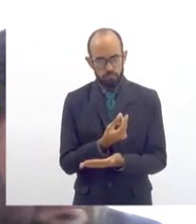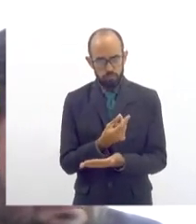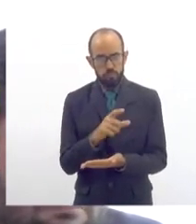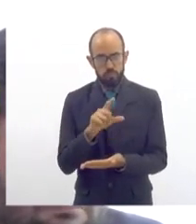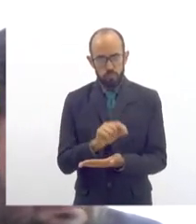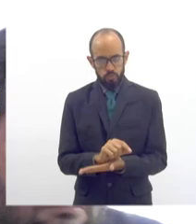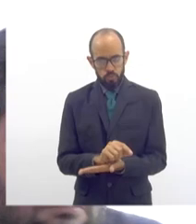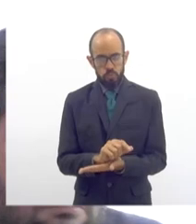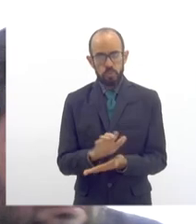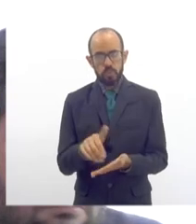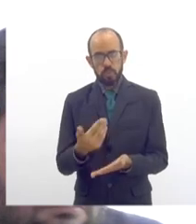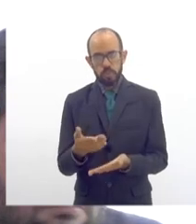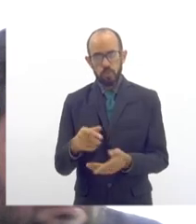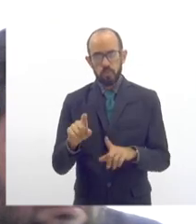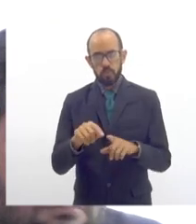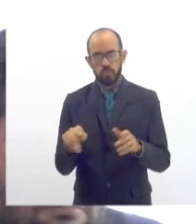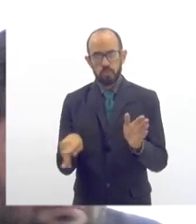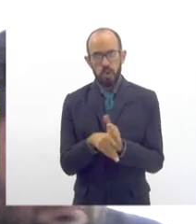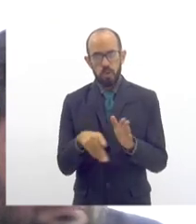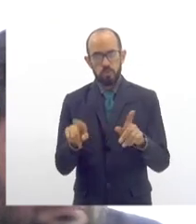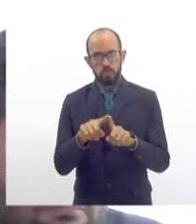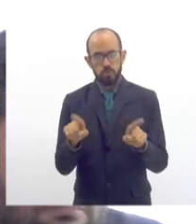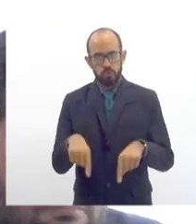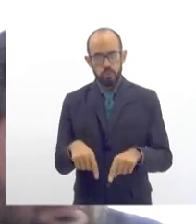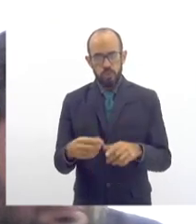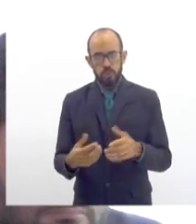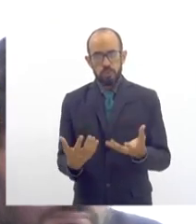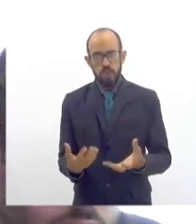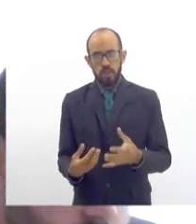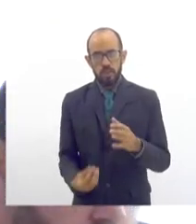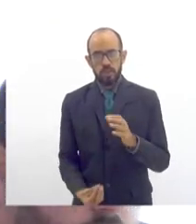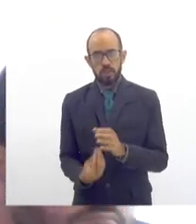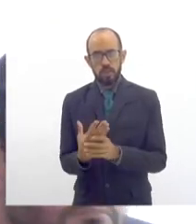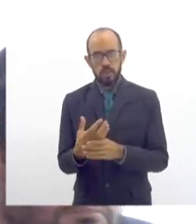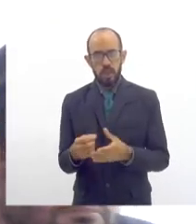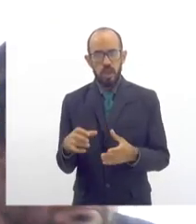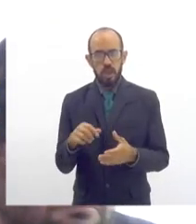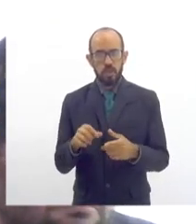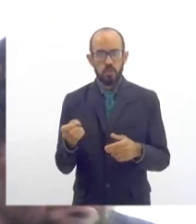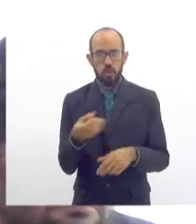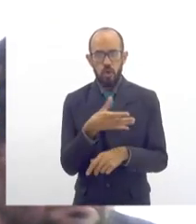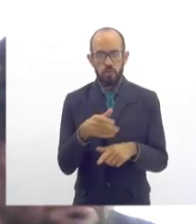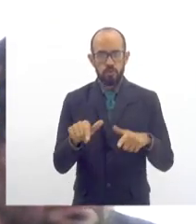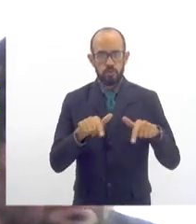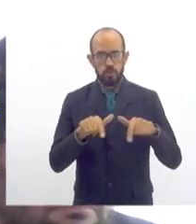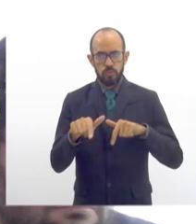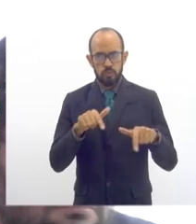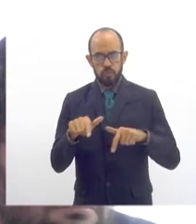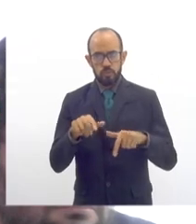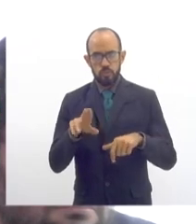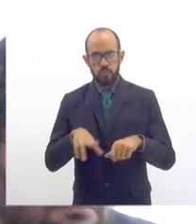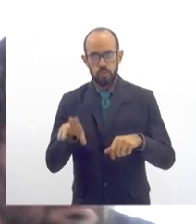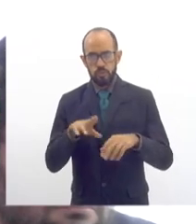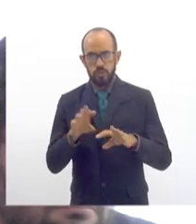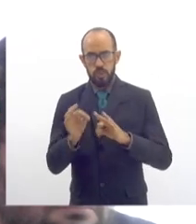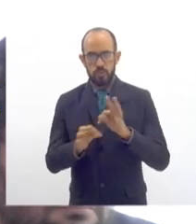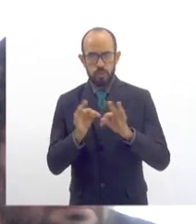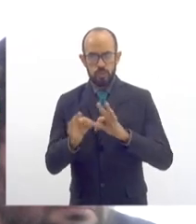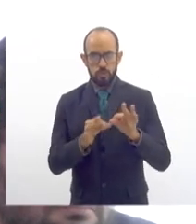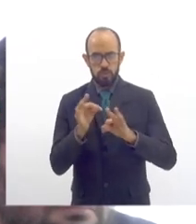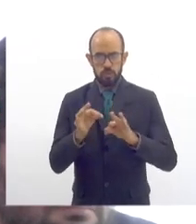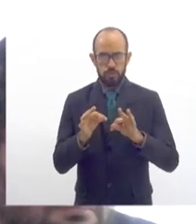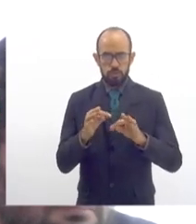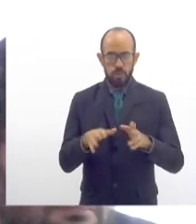servidores já têm interesse em se mobilizar, criar uma comissão para criar novos serviços, a utilizar as novas tecnologias de forma